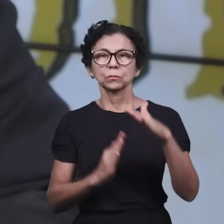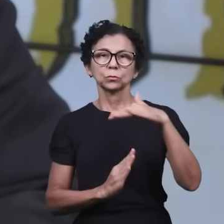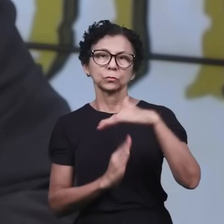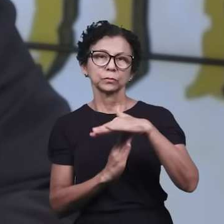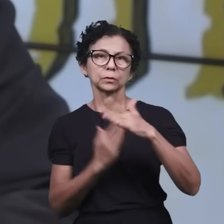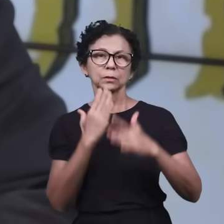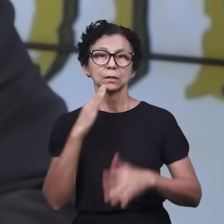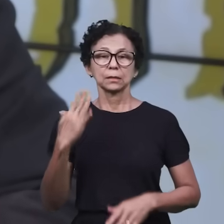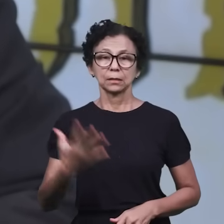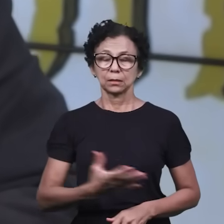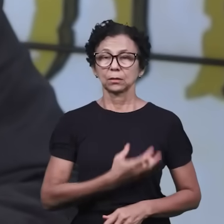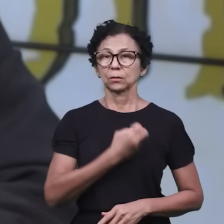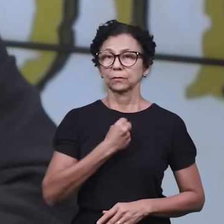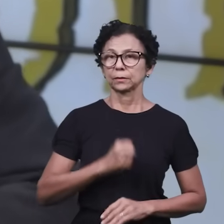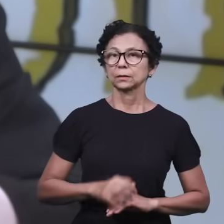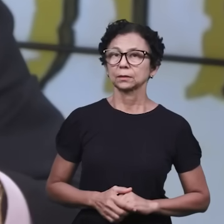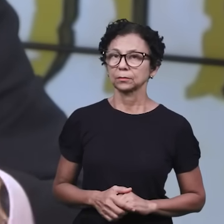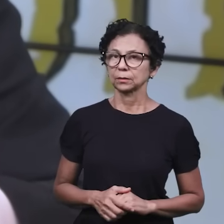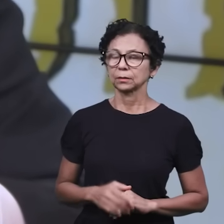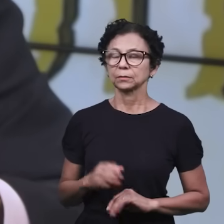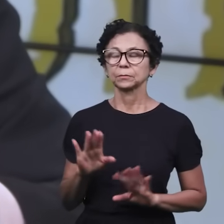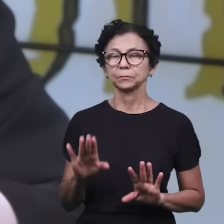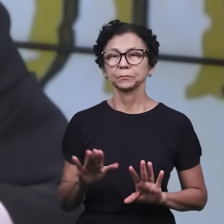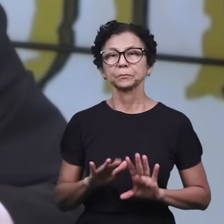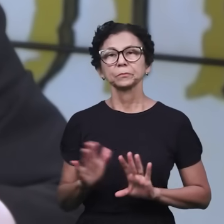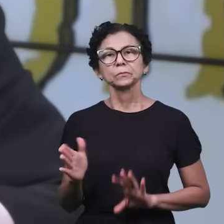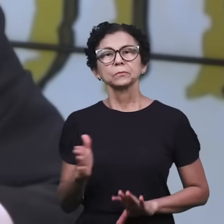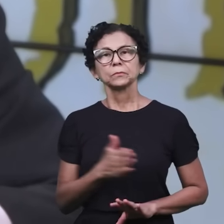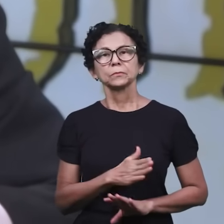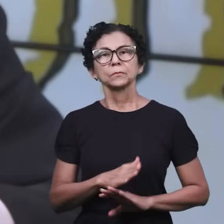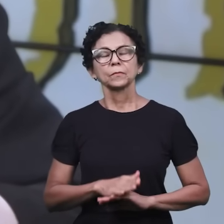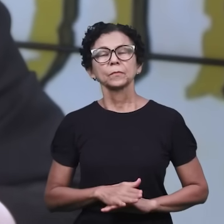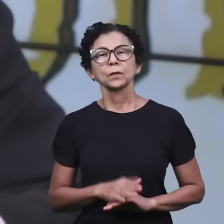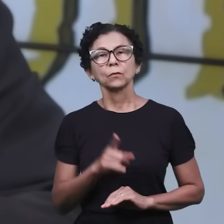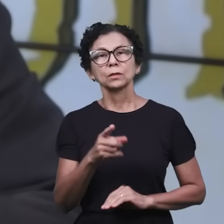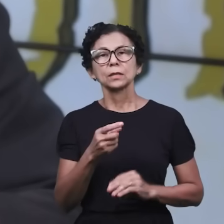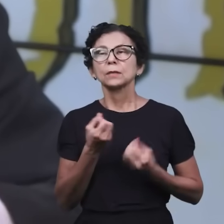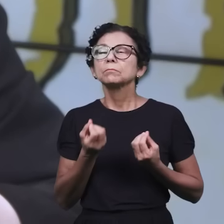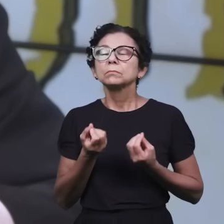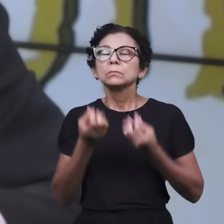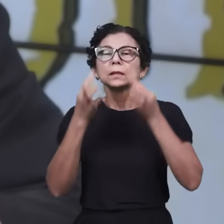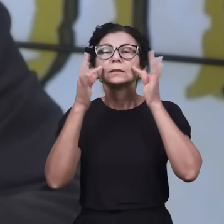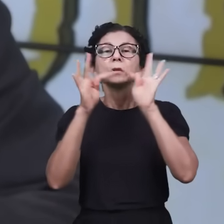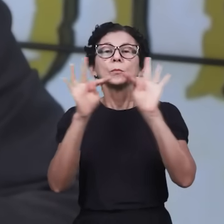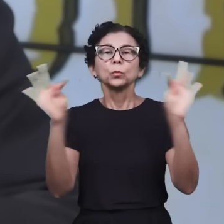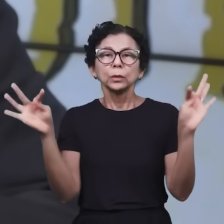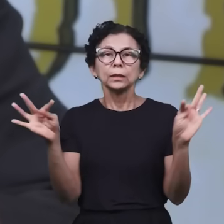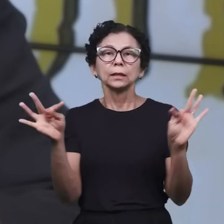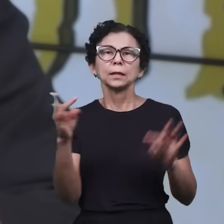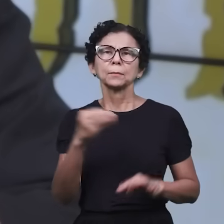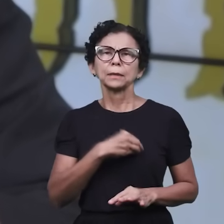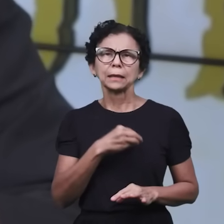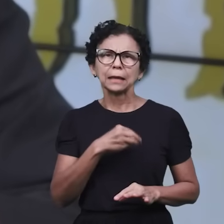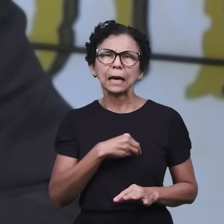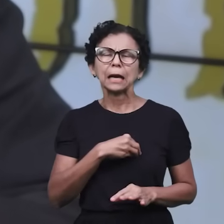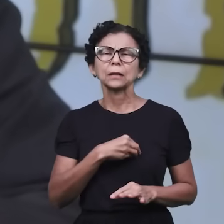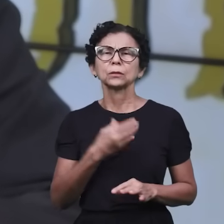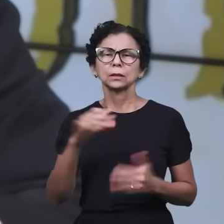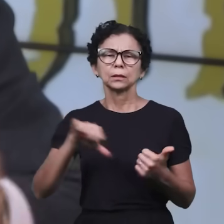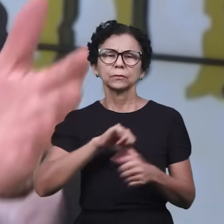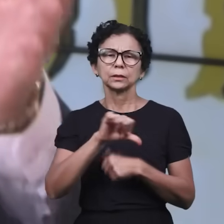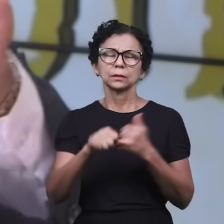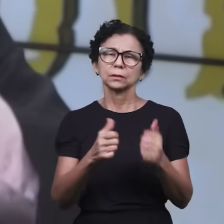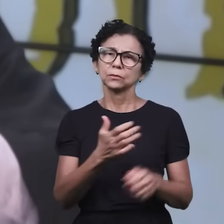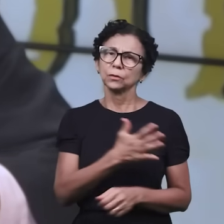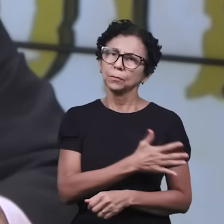né? Então isso é uma importância das pessoas entenderem, porque quando você, no batismo das águas, quando você submerge, é